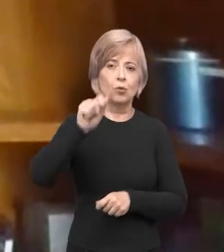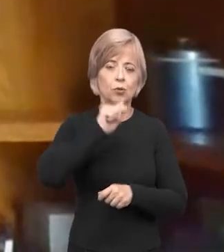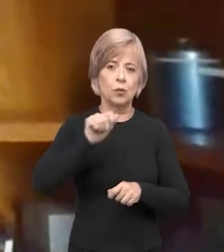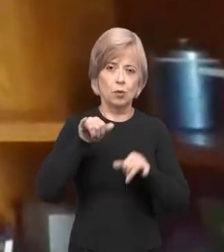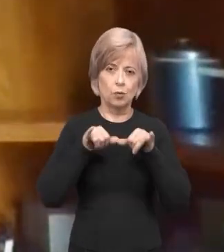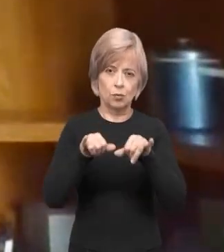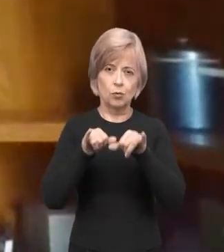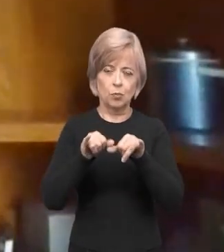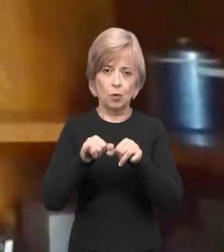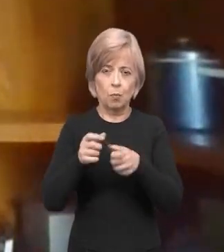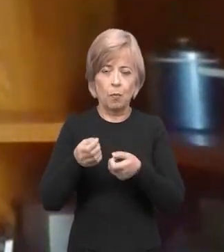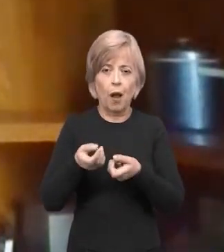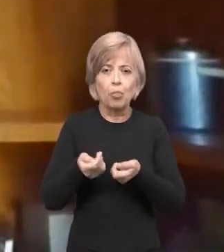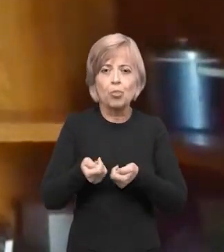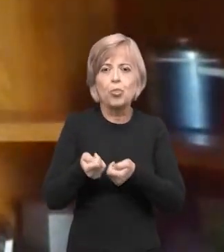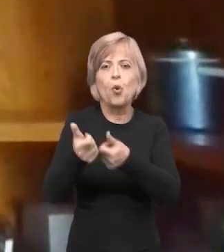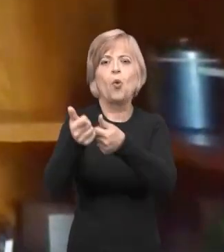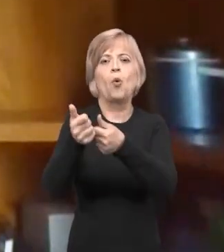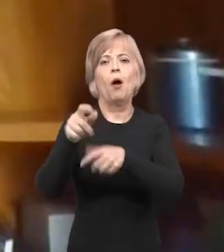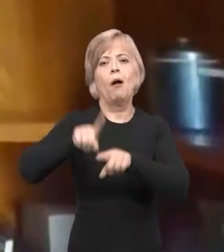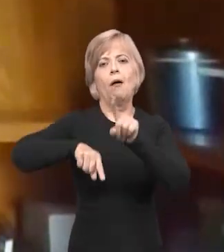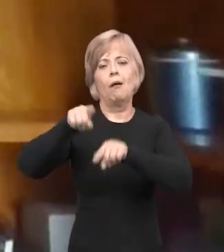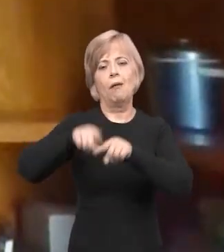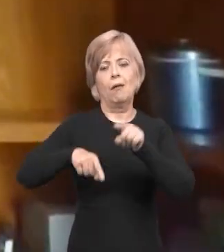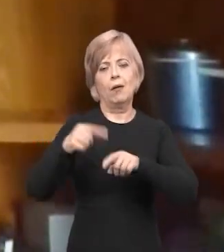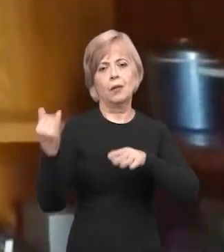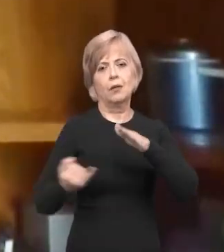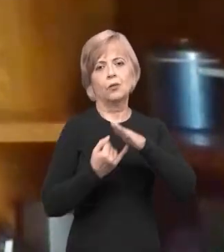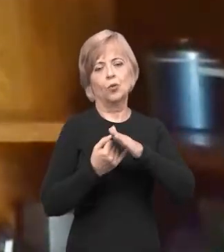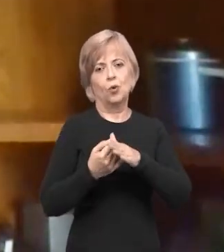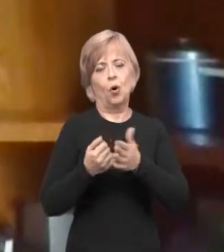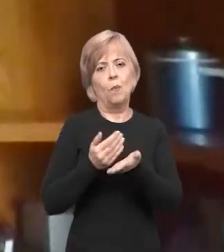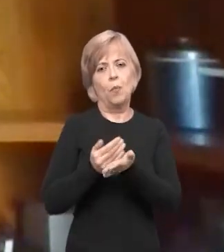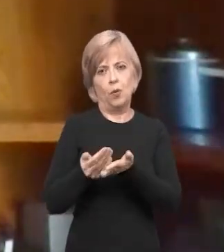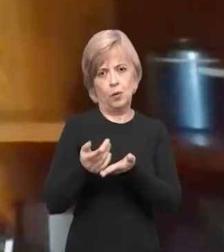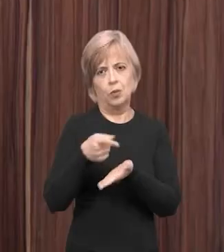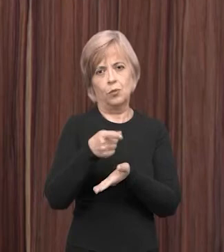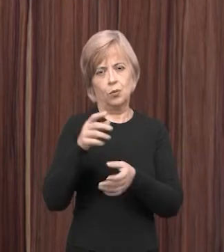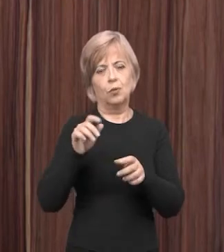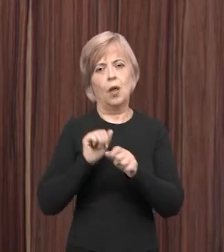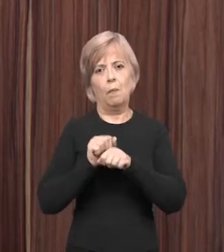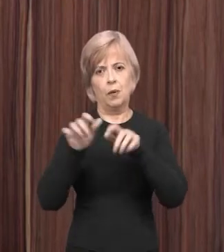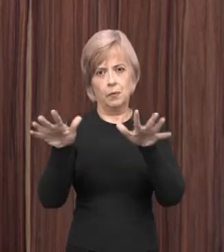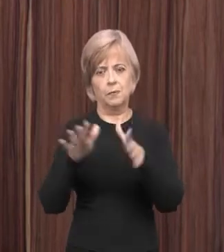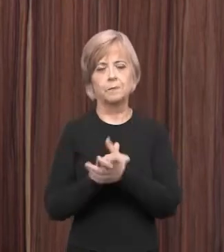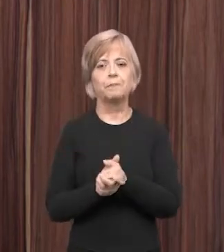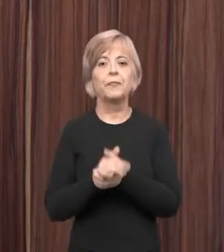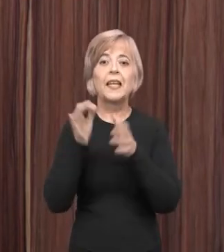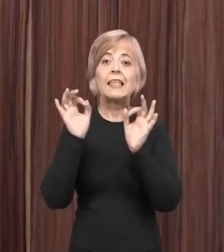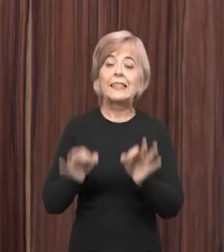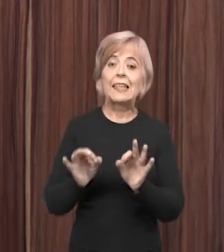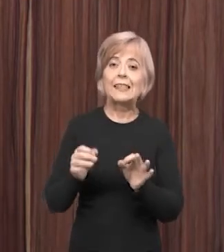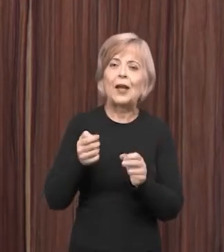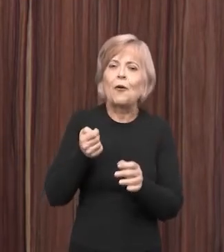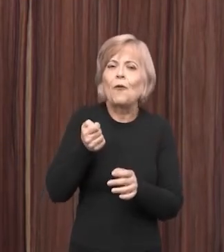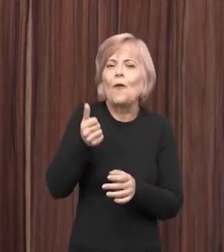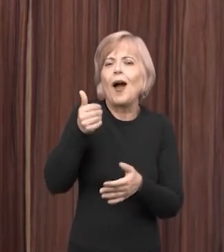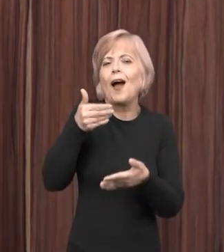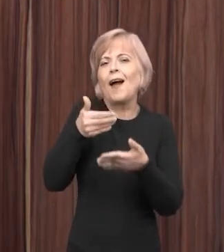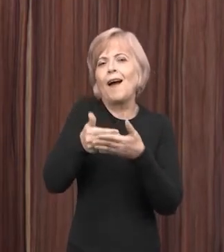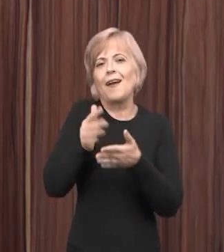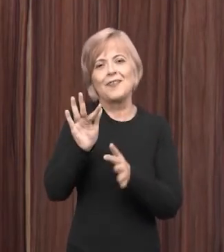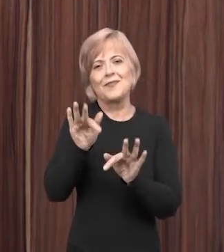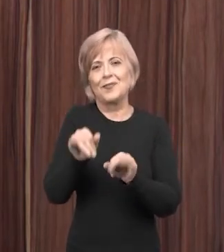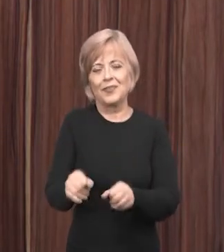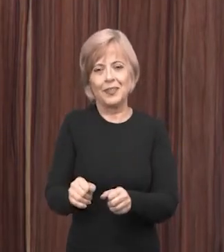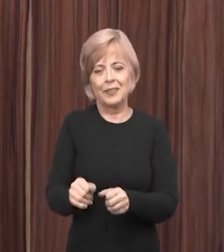doação e aquisição desse material naquele primeiro momento da pandemia. Bom, tá certo, doutora. A gente está quase no fim